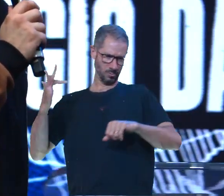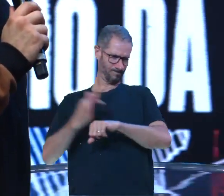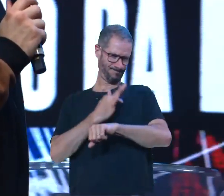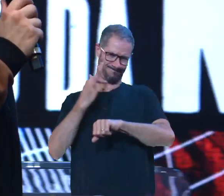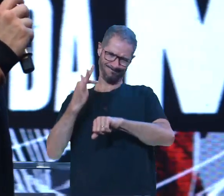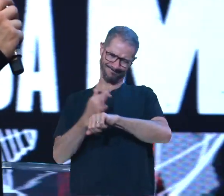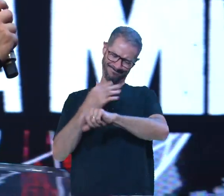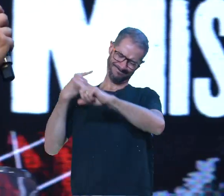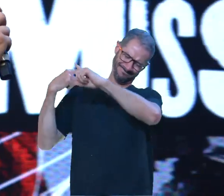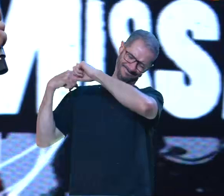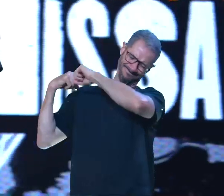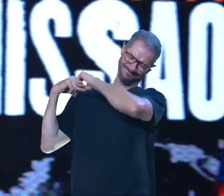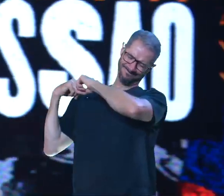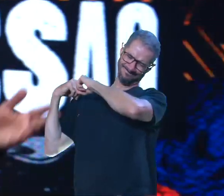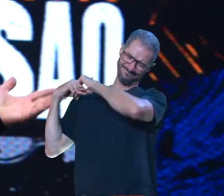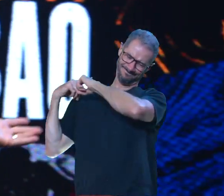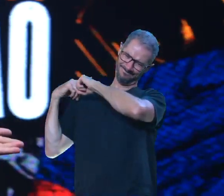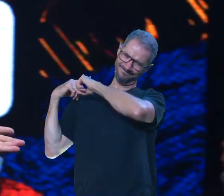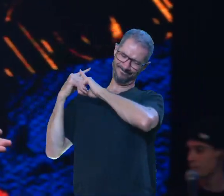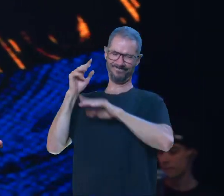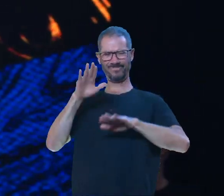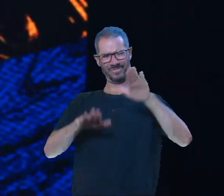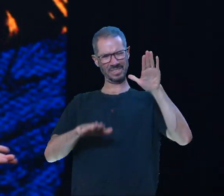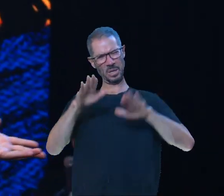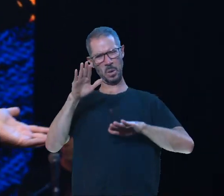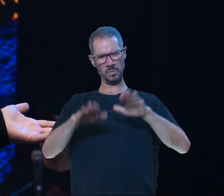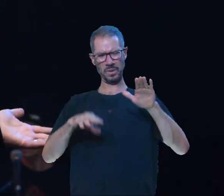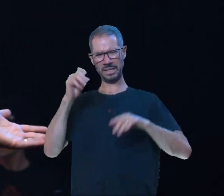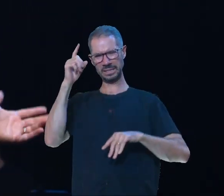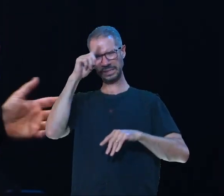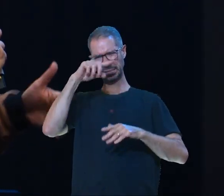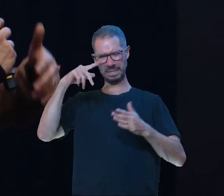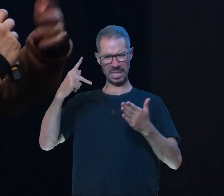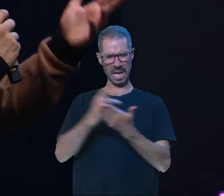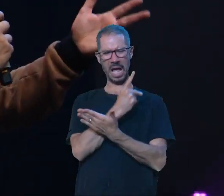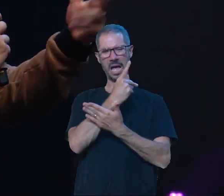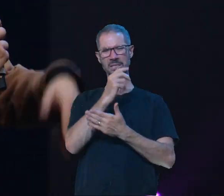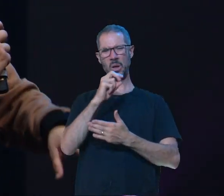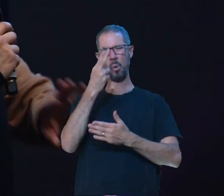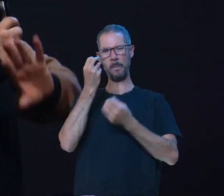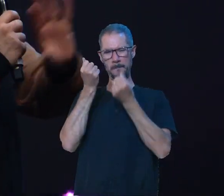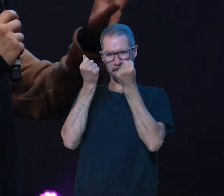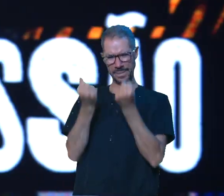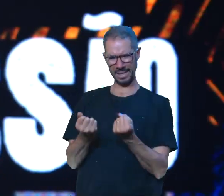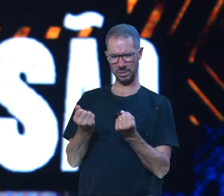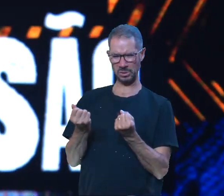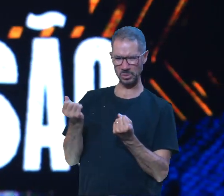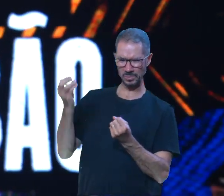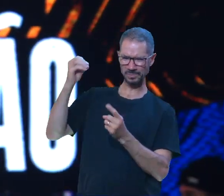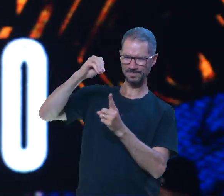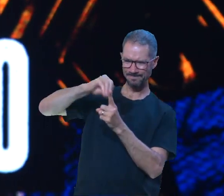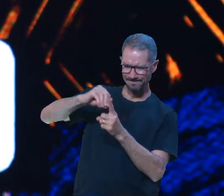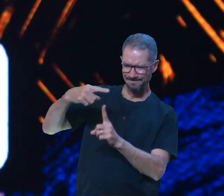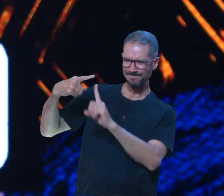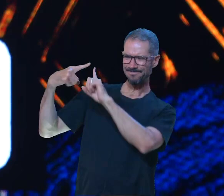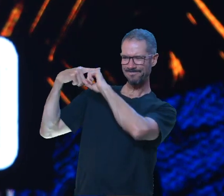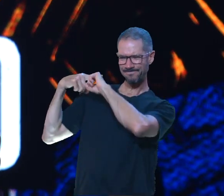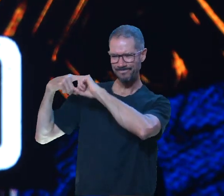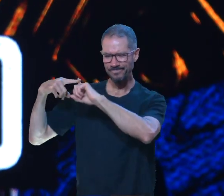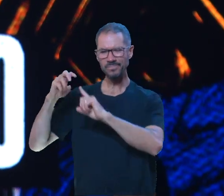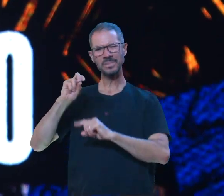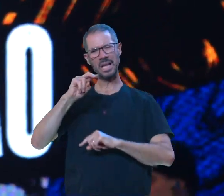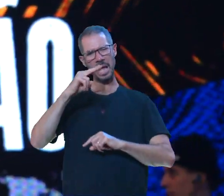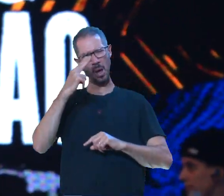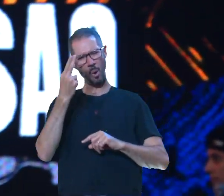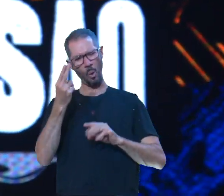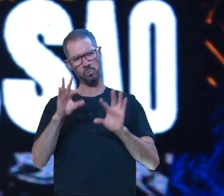a cruz. Talvez porque carregavam da maneira errada, ou colocaram um peso sobre ela que não deveriam ser colocados, ou